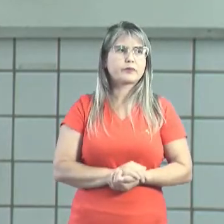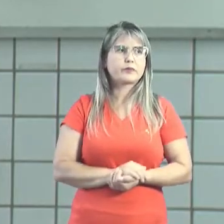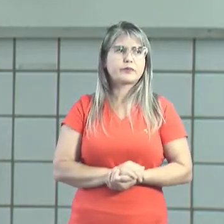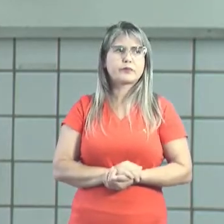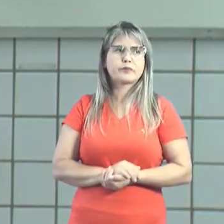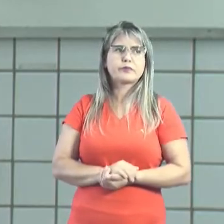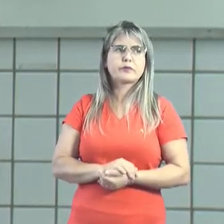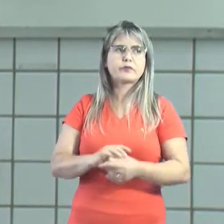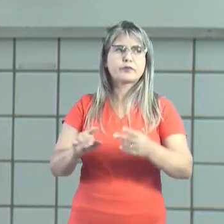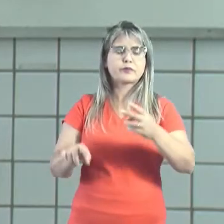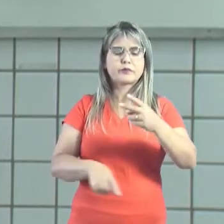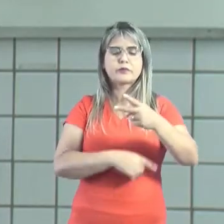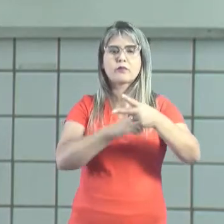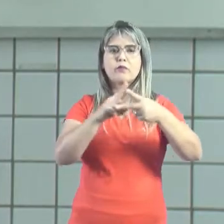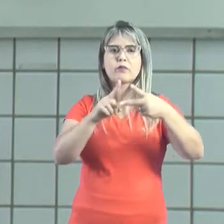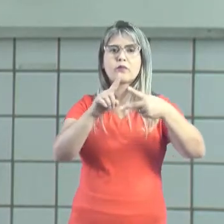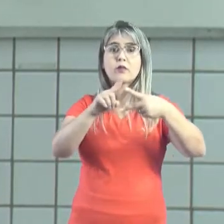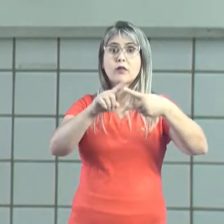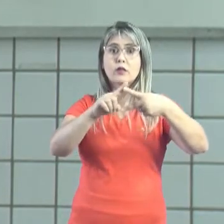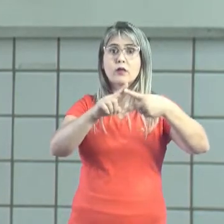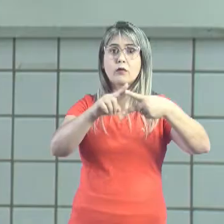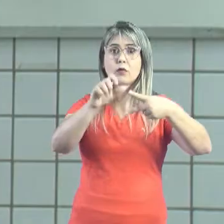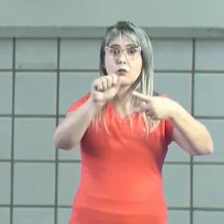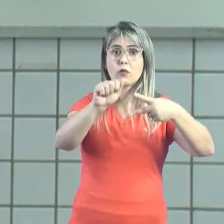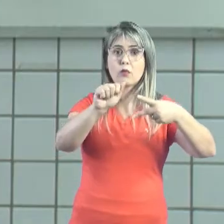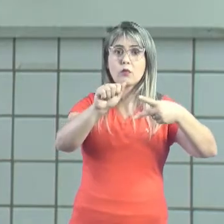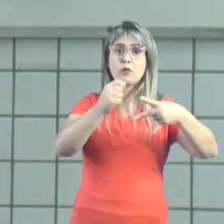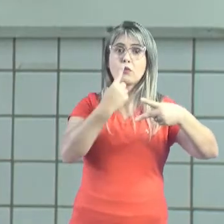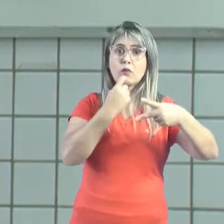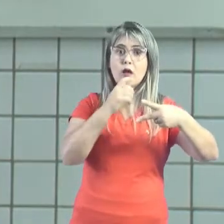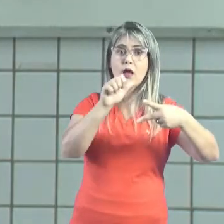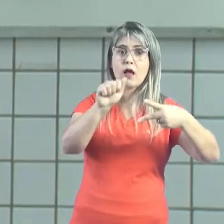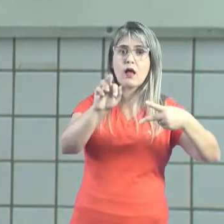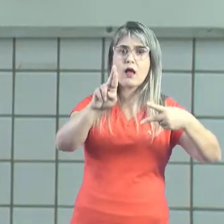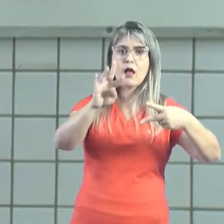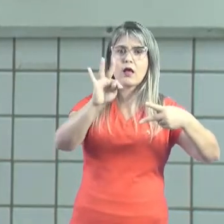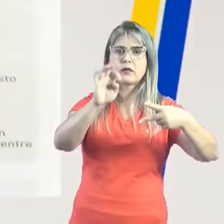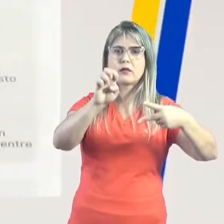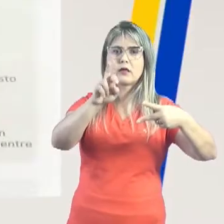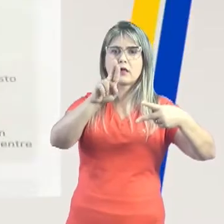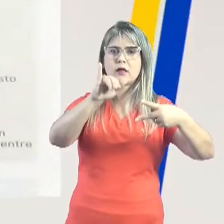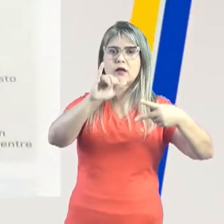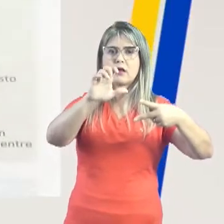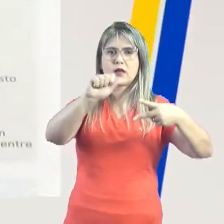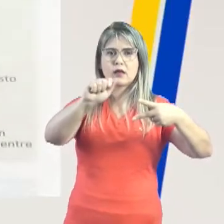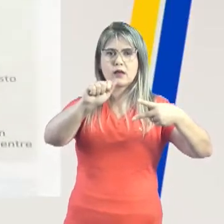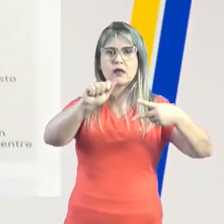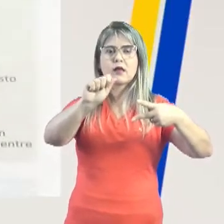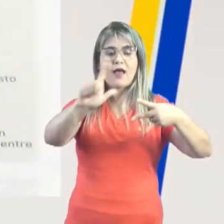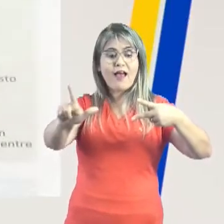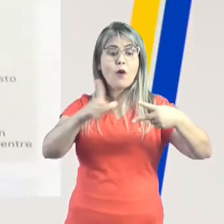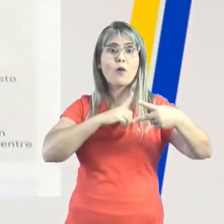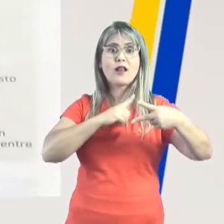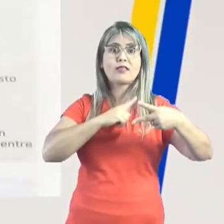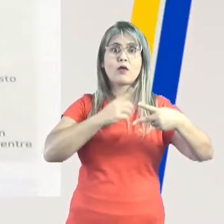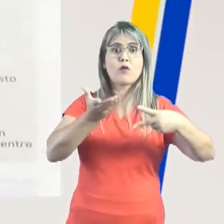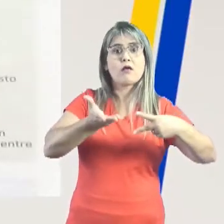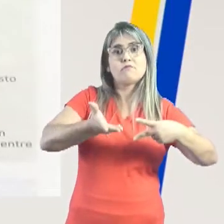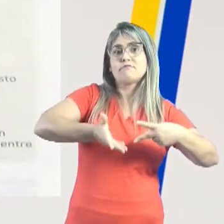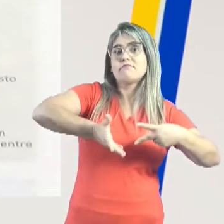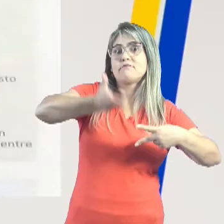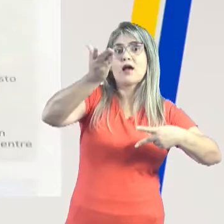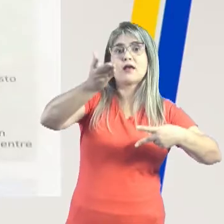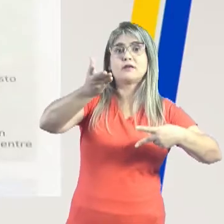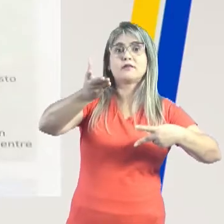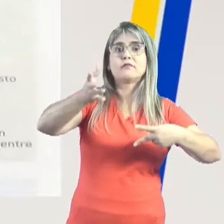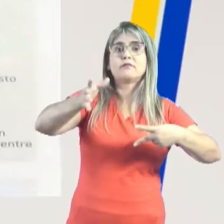gás oxigênio, como nós vimos nas aulas anteriores, ele realiza a respiração celular. Ele é